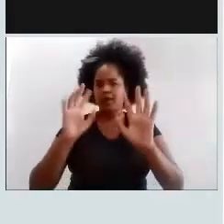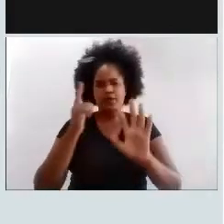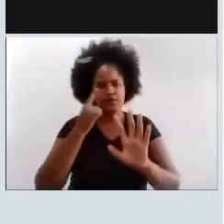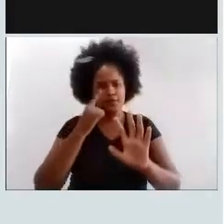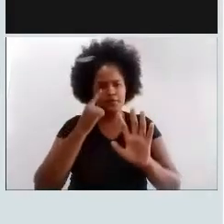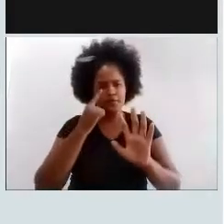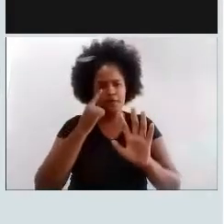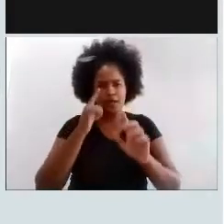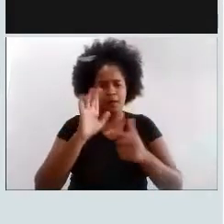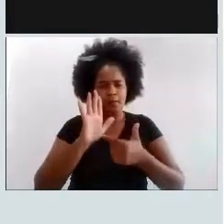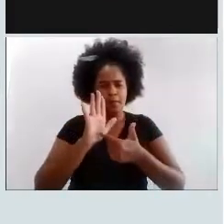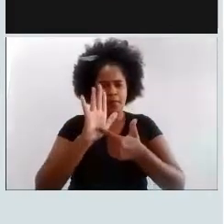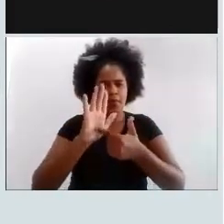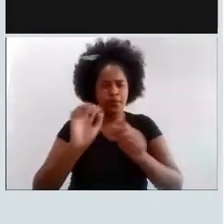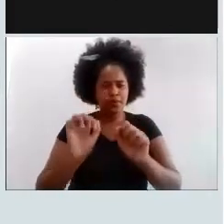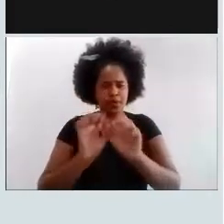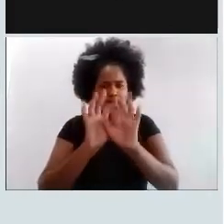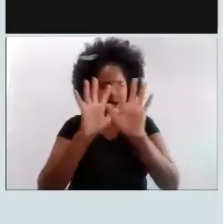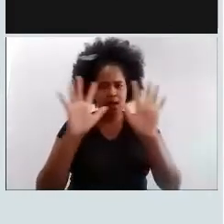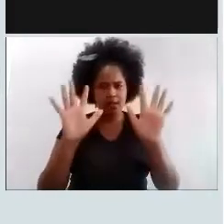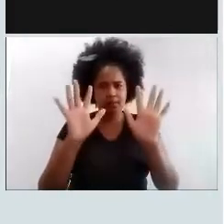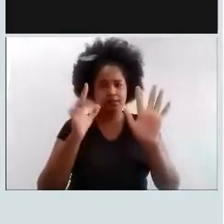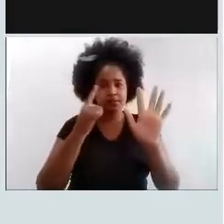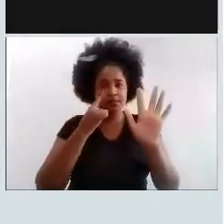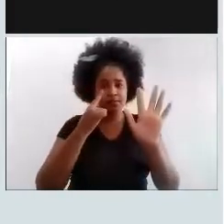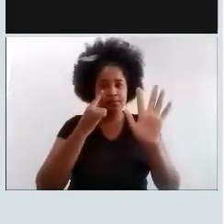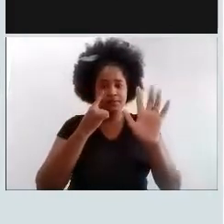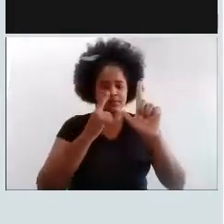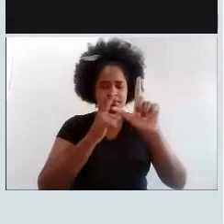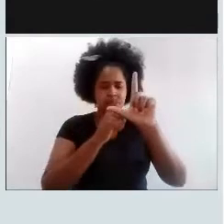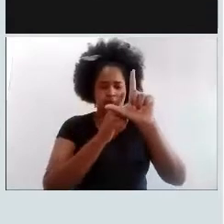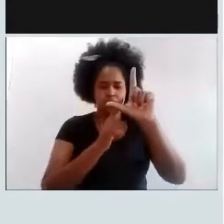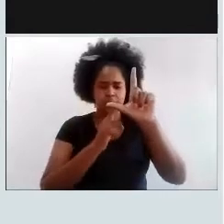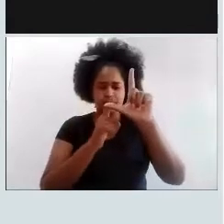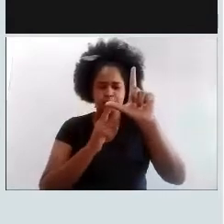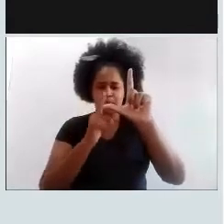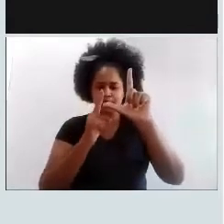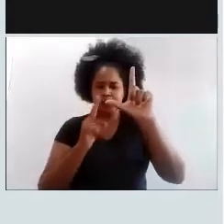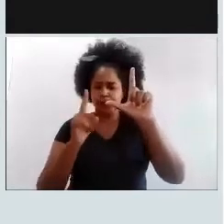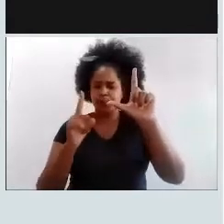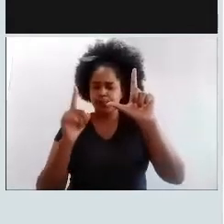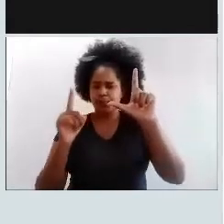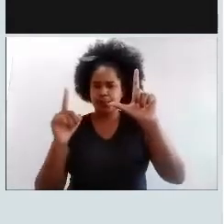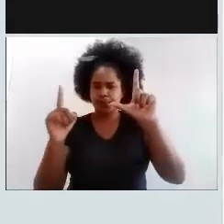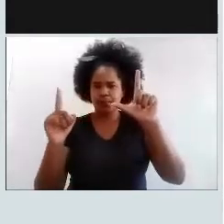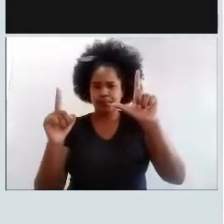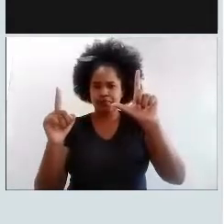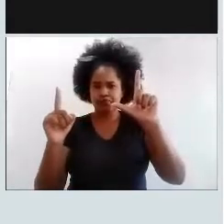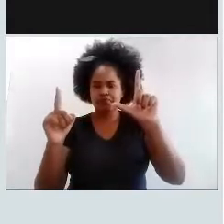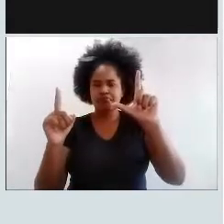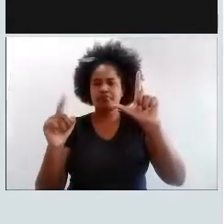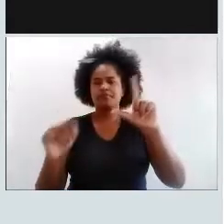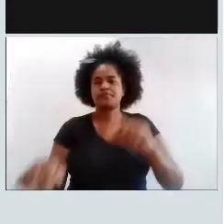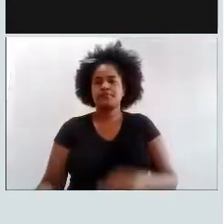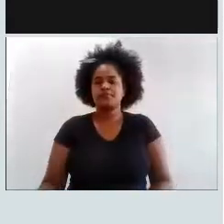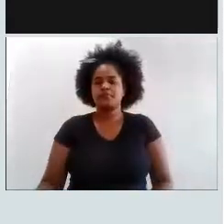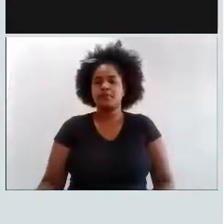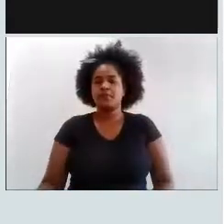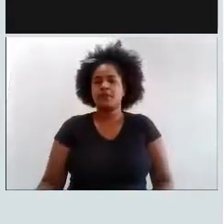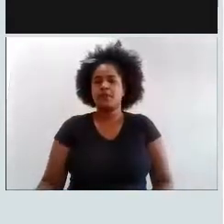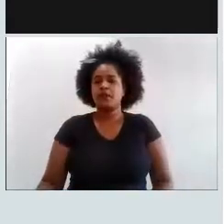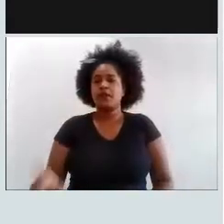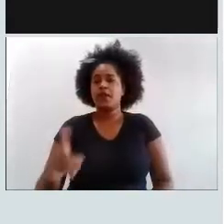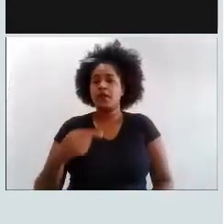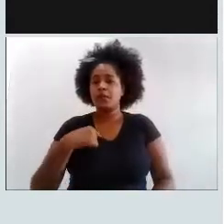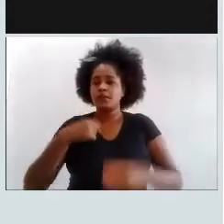Lembram quando eu falei sobre o ponto e a reta, aqueles conceitos? Então, é